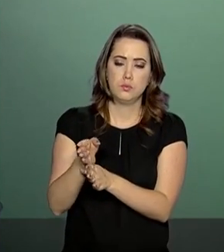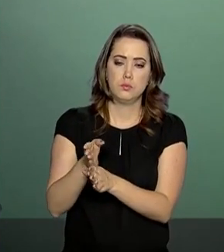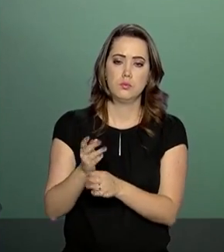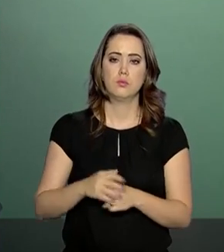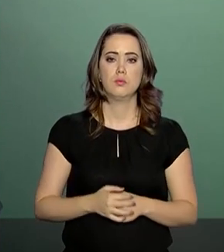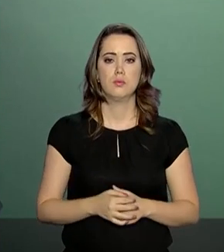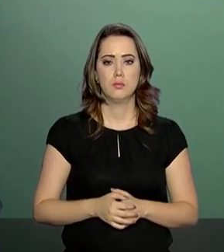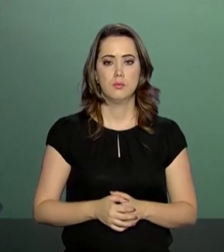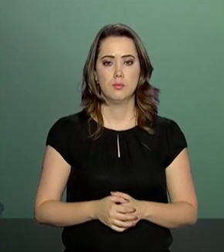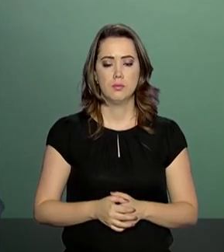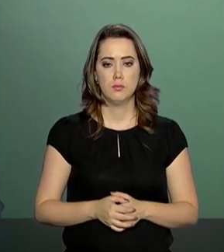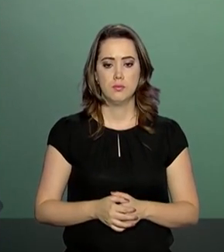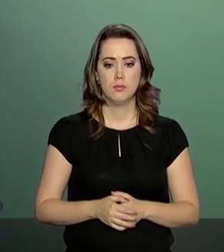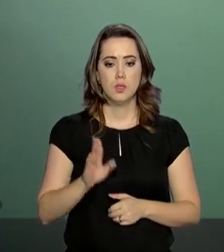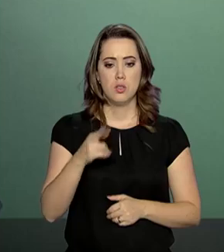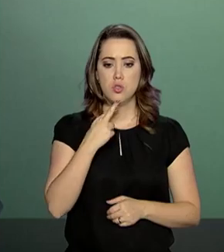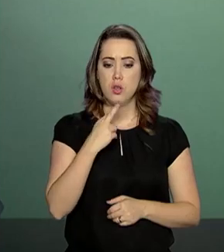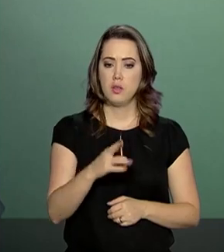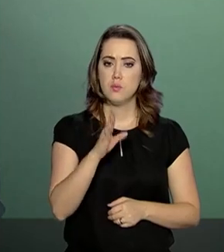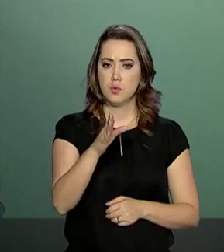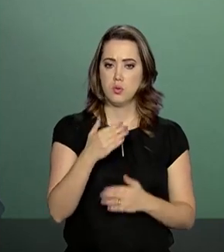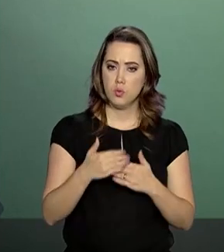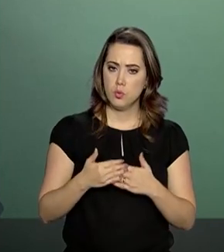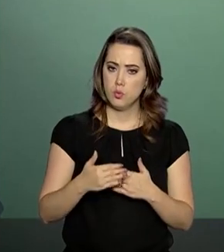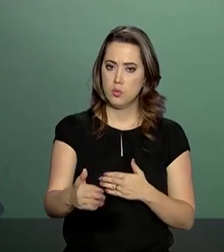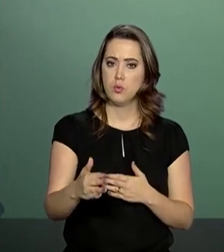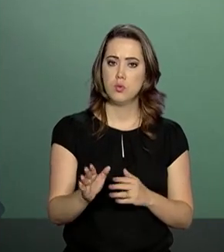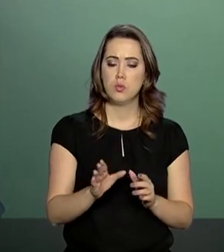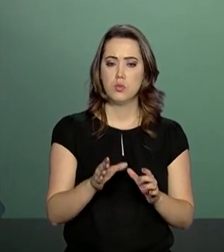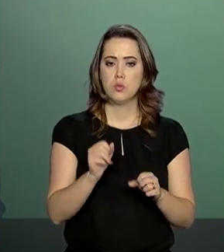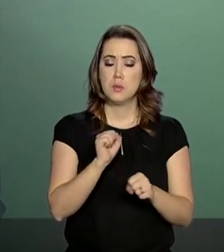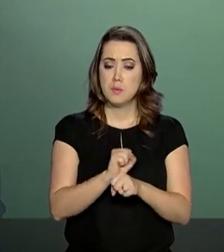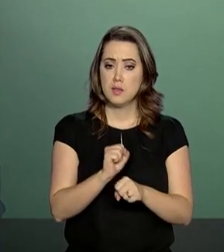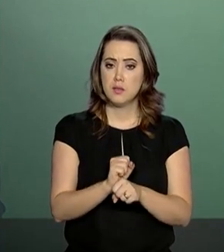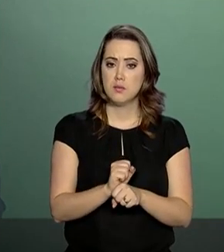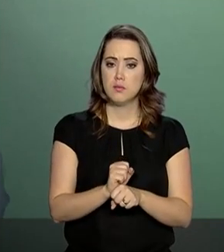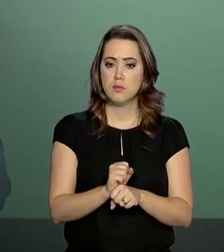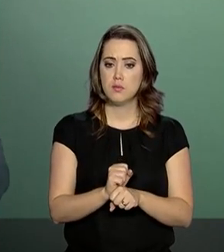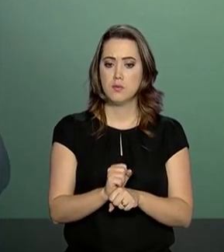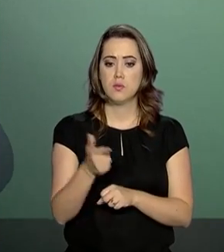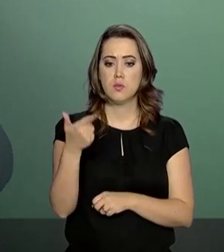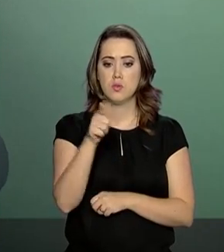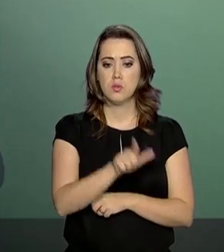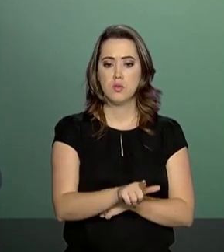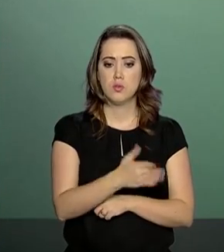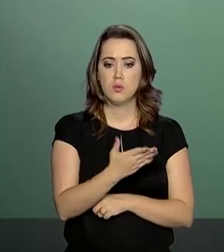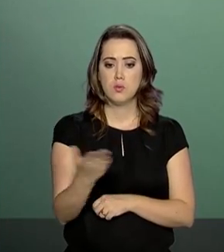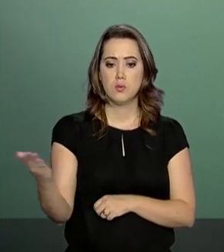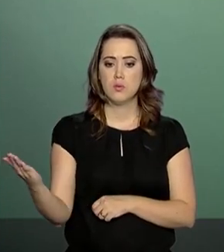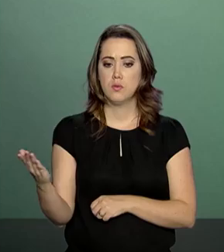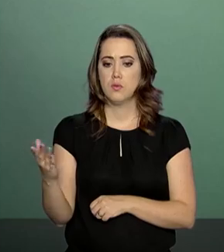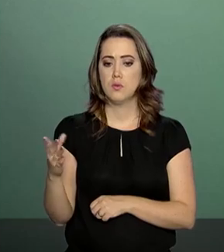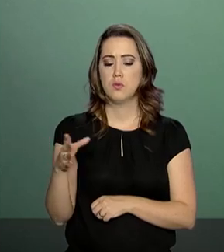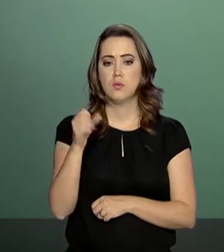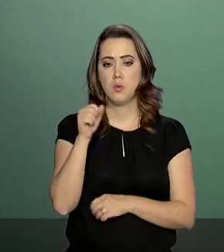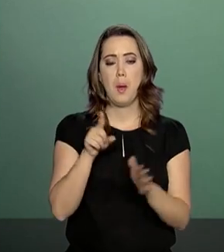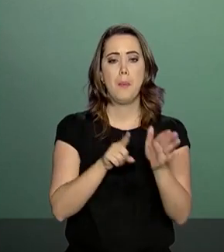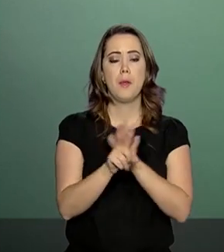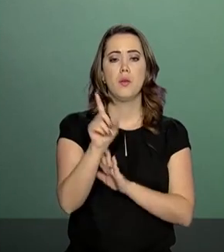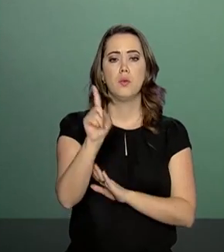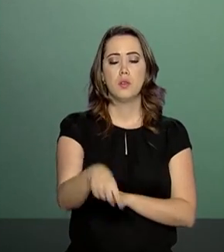pacaraima isso eu já respondi serão mantidos estocados vou repetir para que as pessoas estão nos escutando a